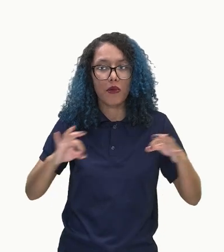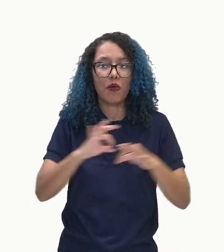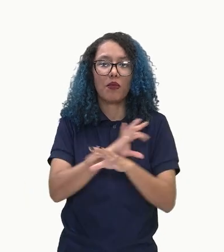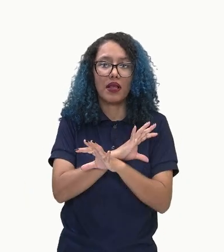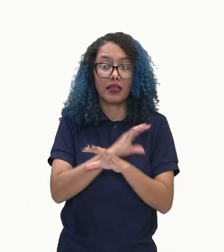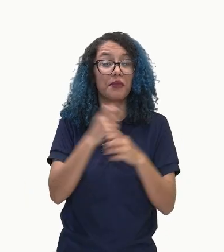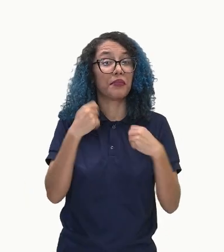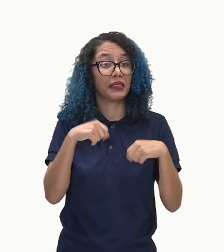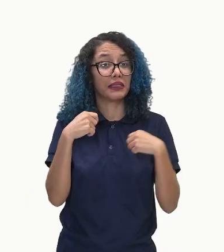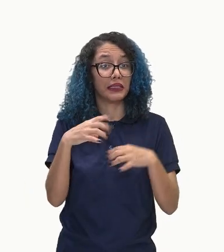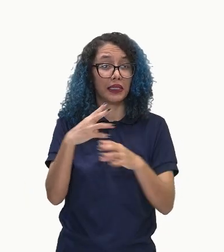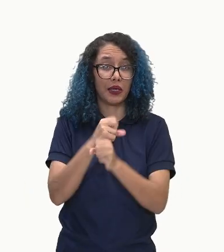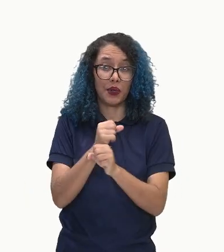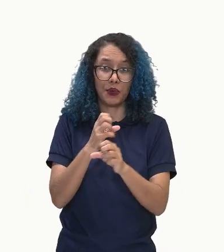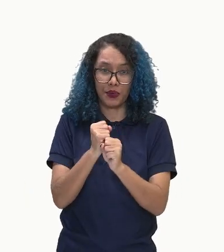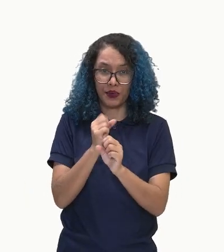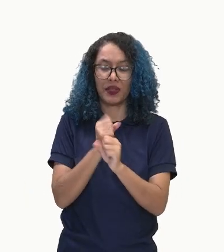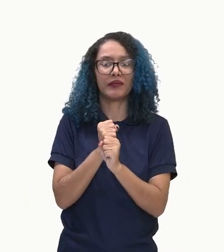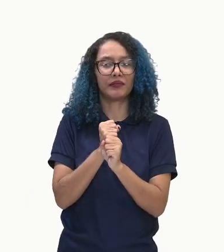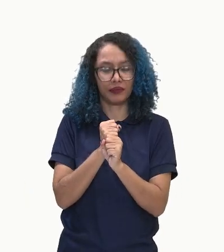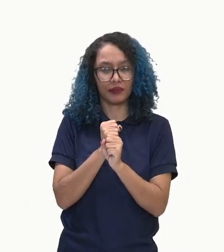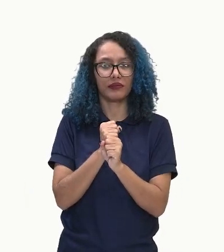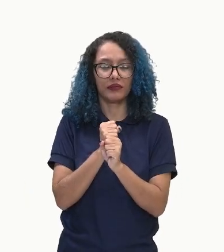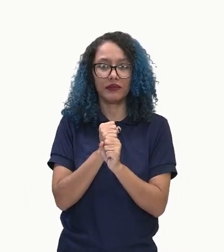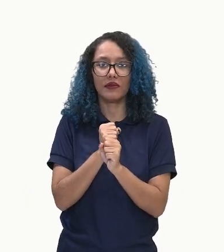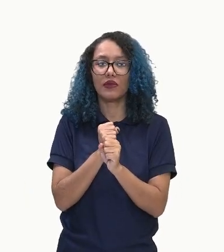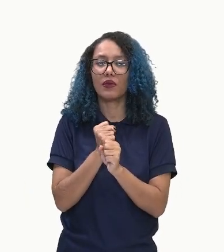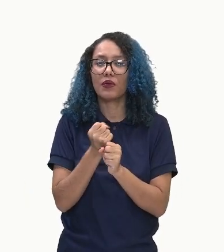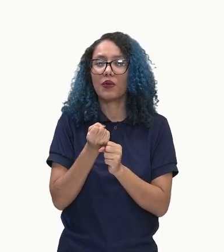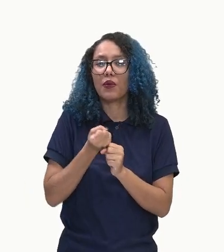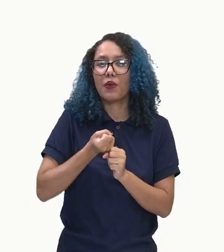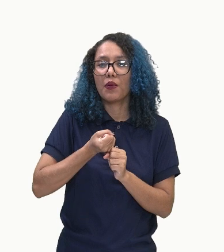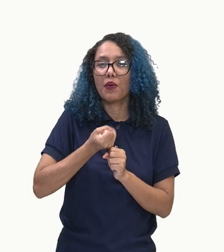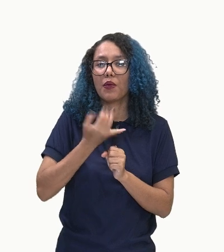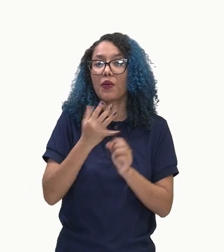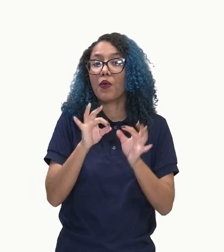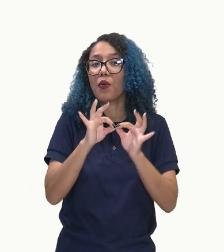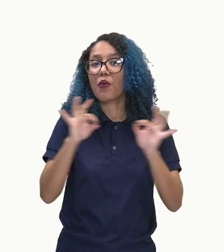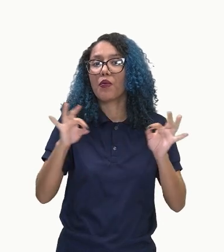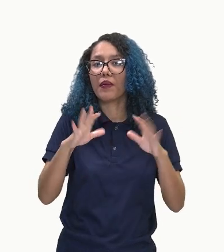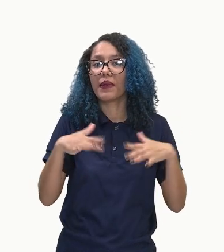esse cálculo aí, ó, né? Quanto é esse comprimento